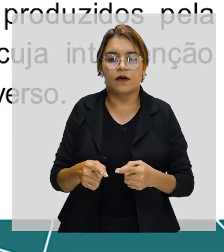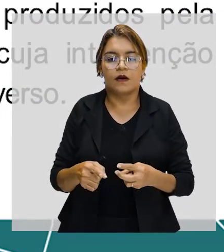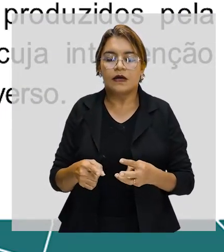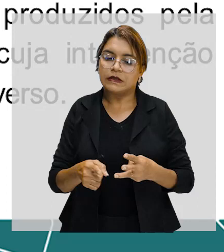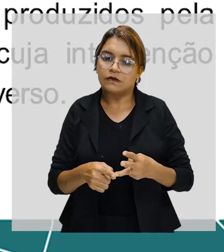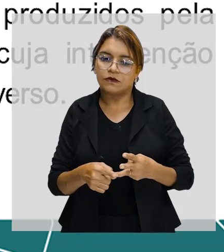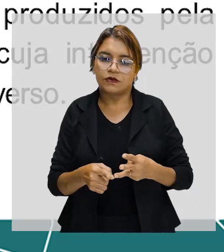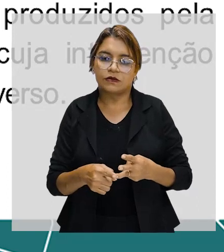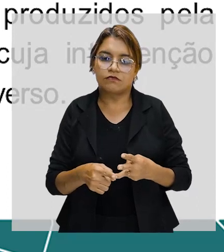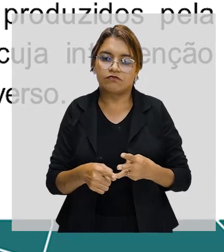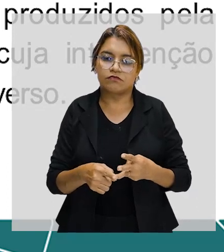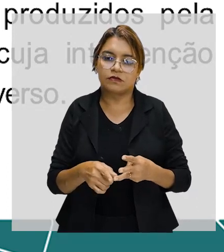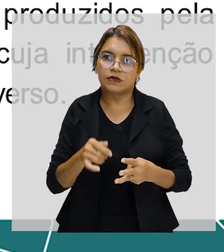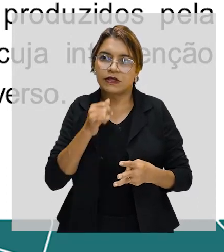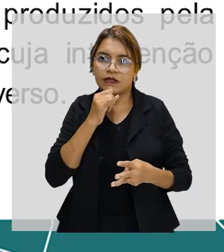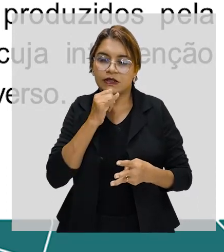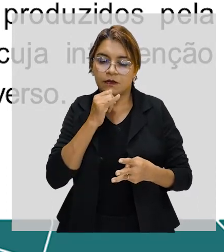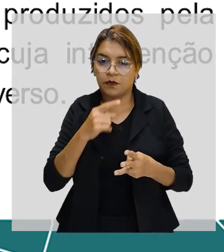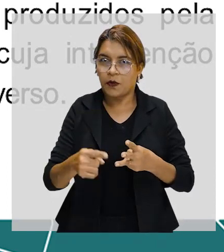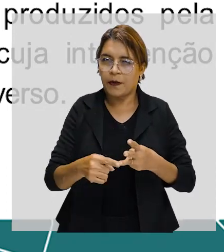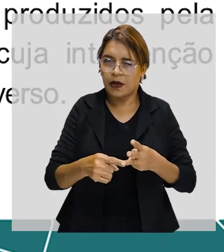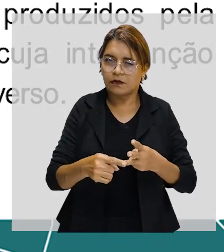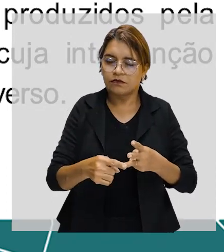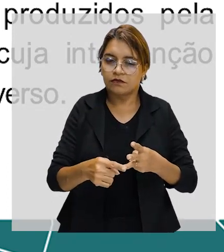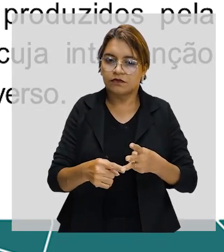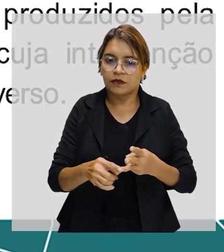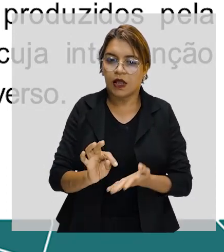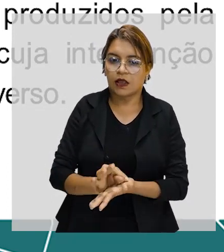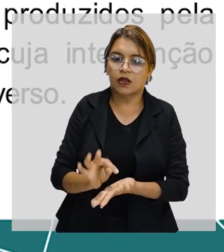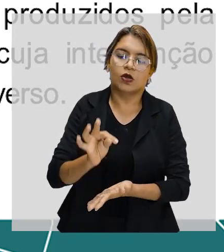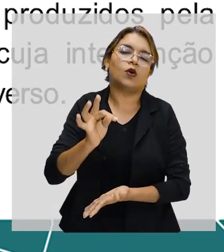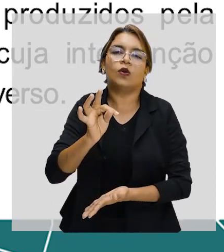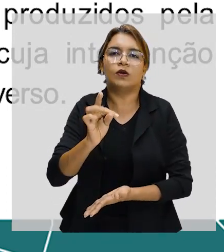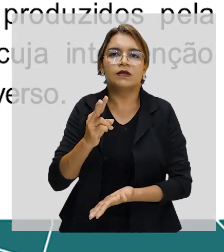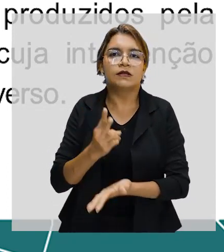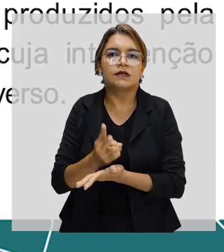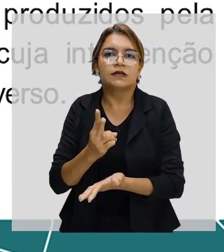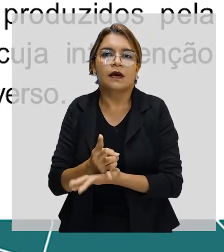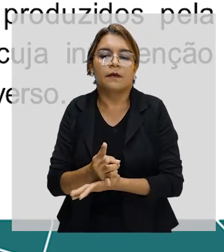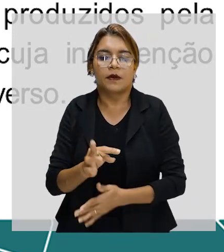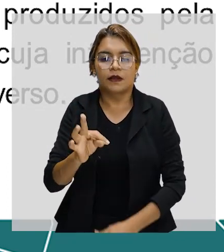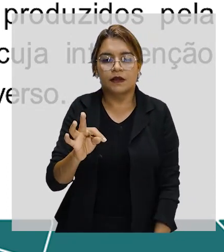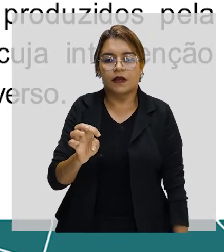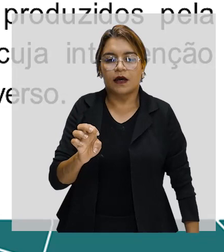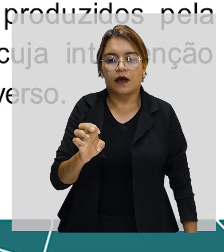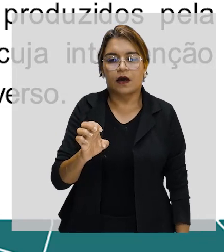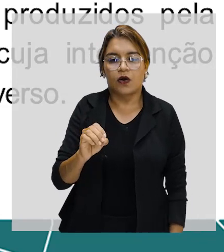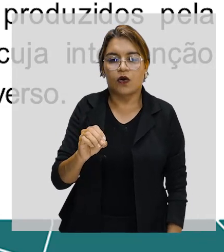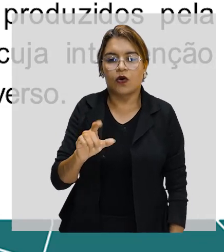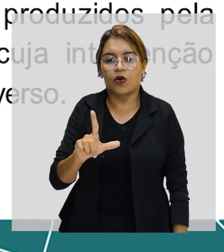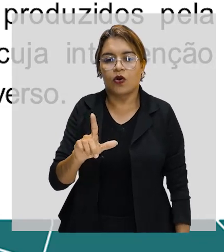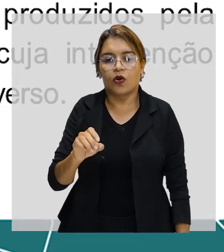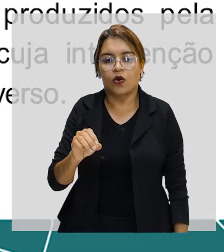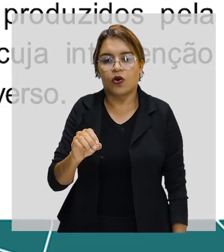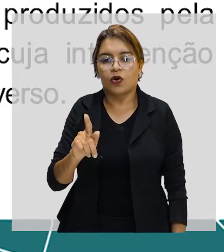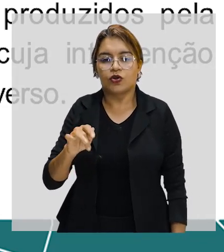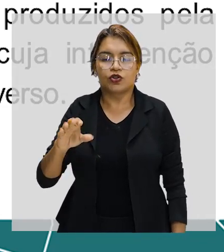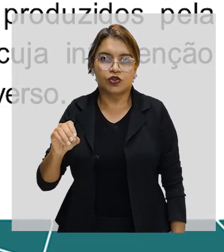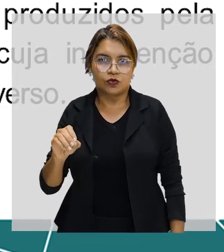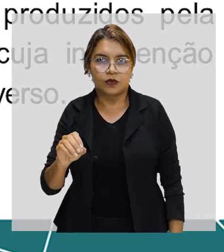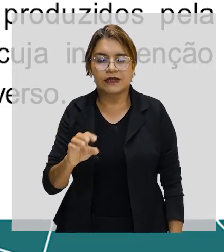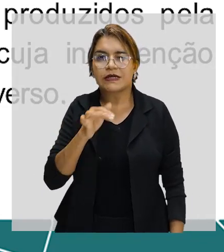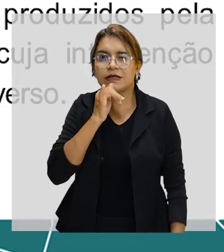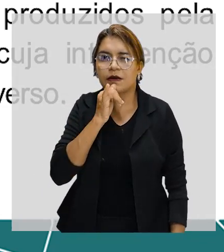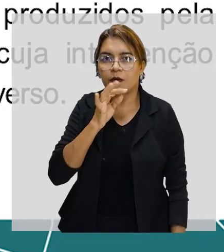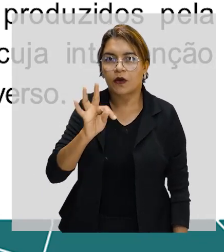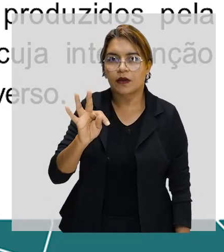degrau. A gente vai começar dele. Toda vez que tu encontrar palavras que têm um prefixo tel, lembra que tel